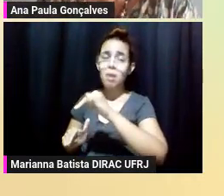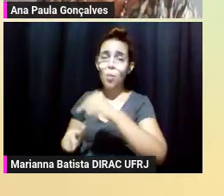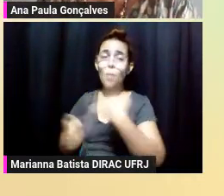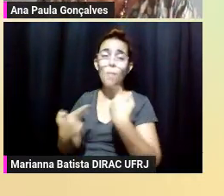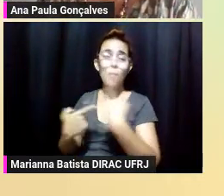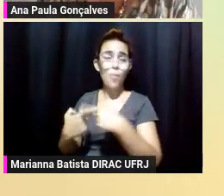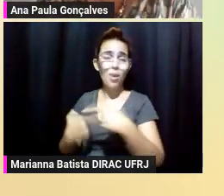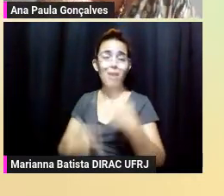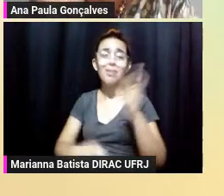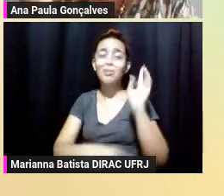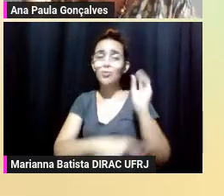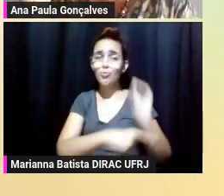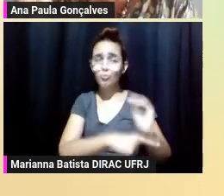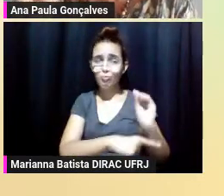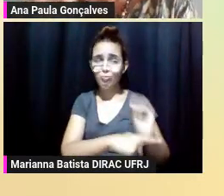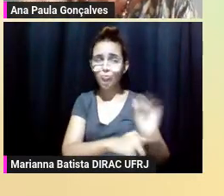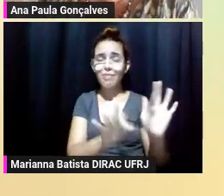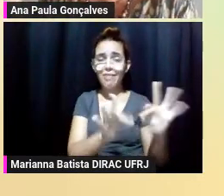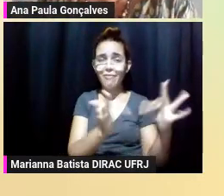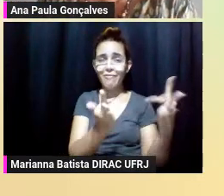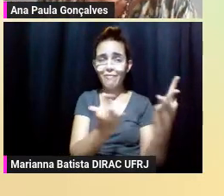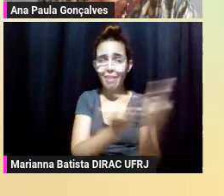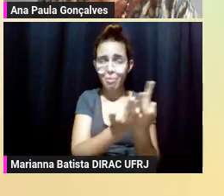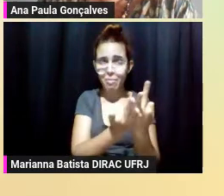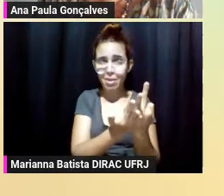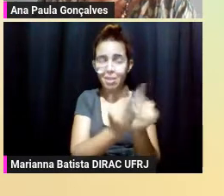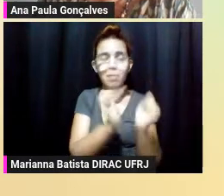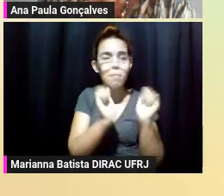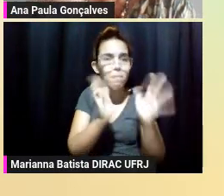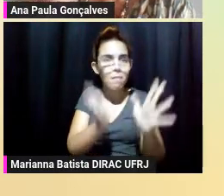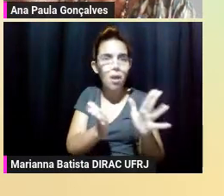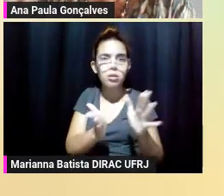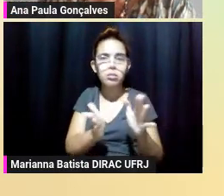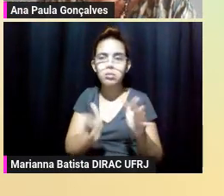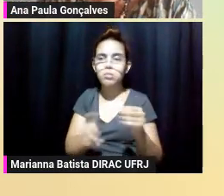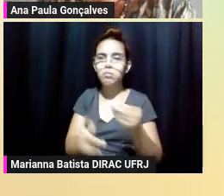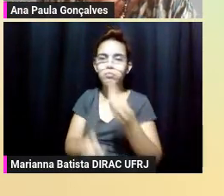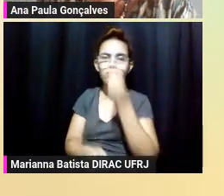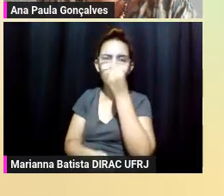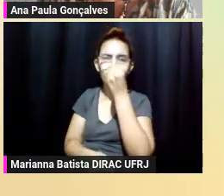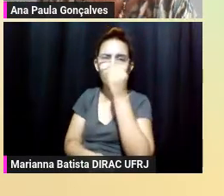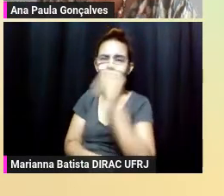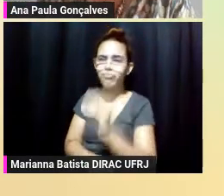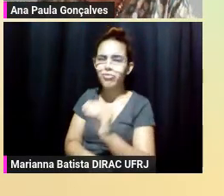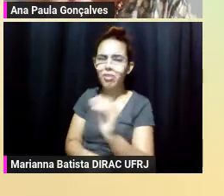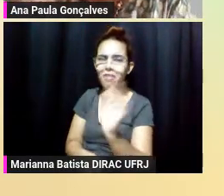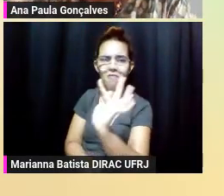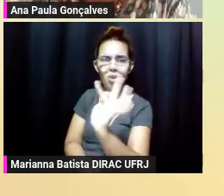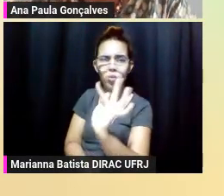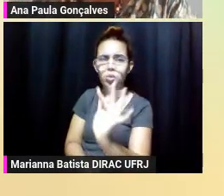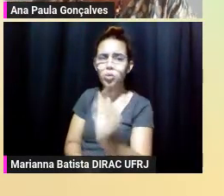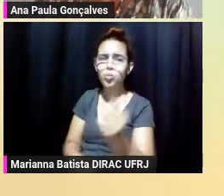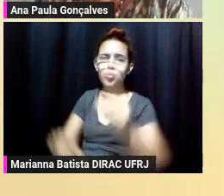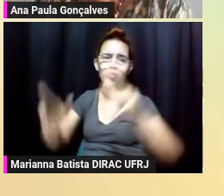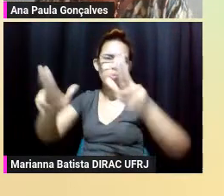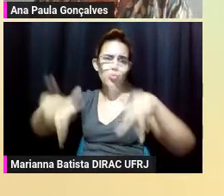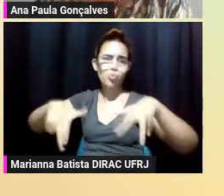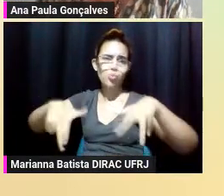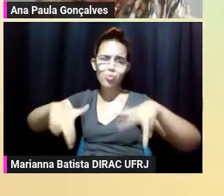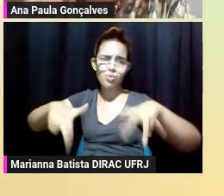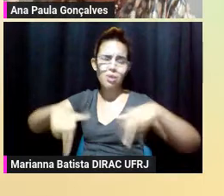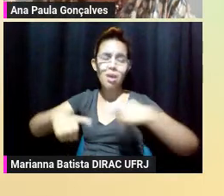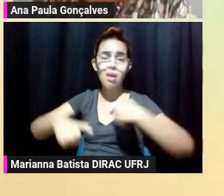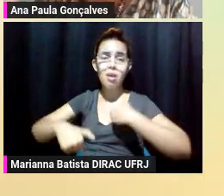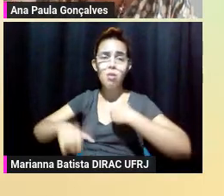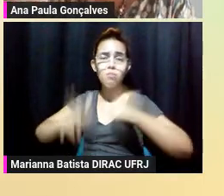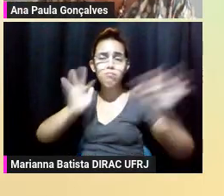foi a prioridade. Mas eu nunca deixei de sonhar com isso. Isso nunca deixou de ser uma possibilidade para mim. Eu sempre pensei nessa carreira e